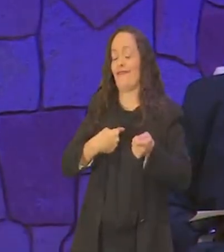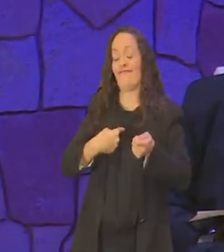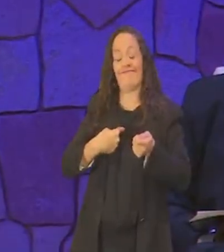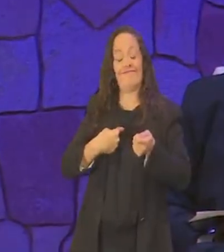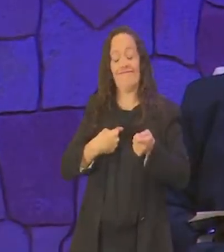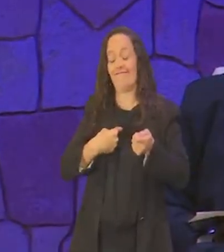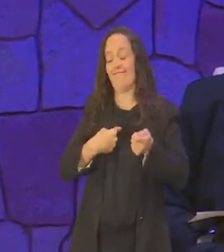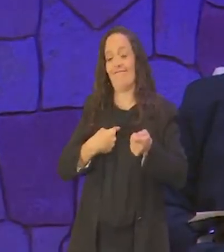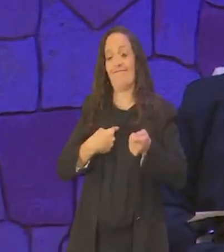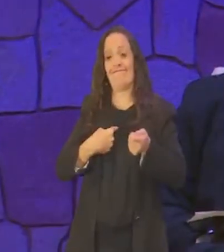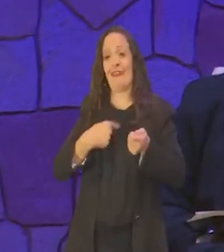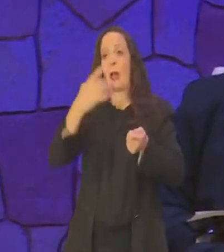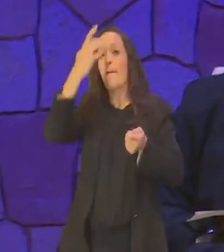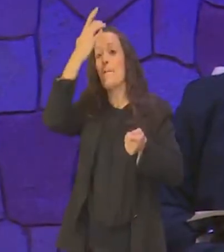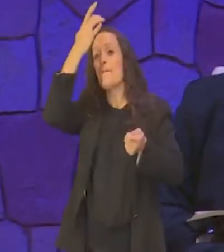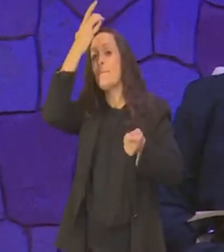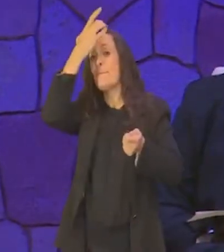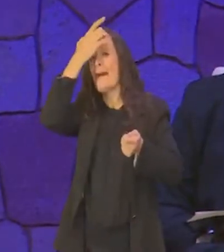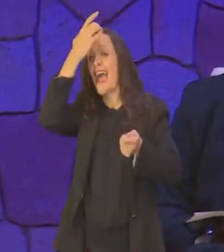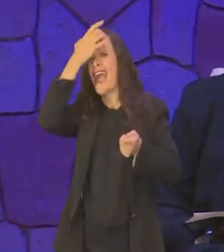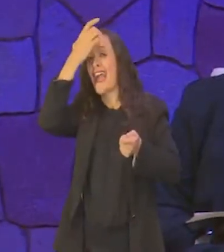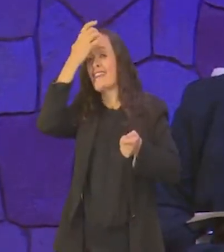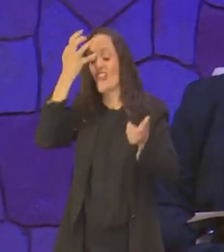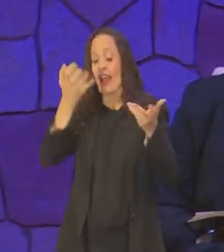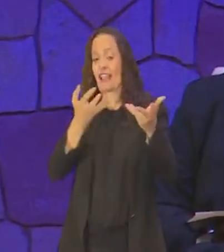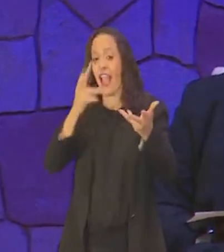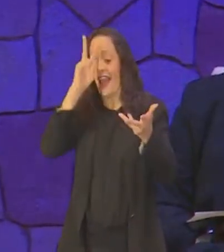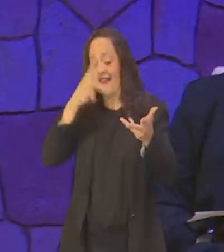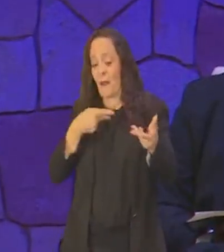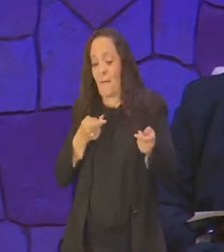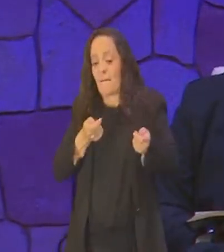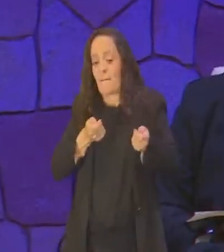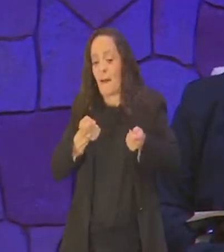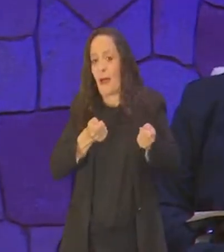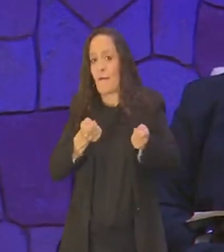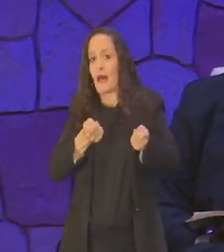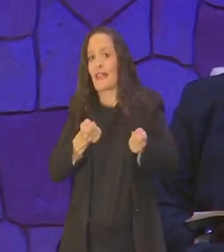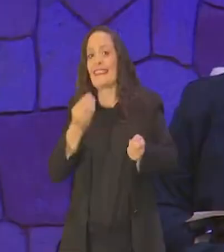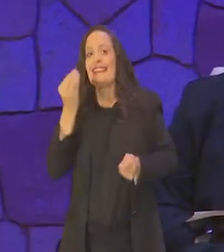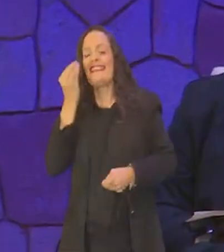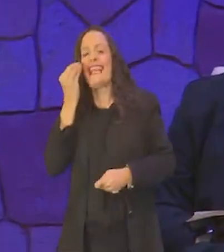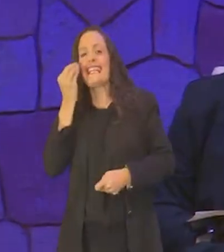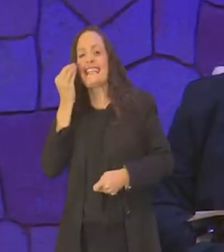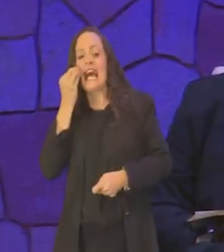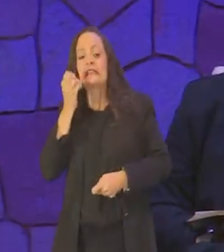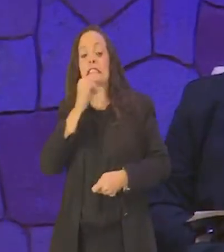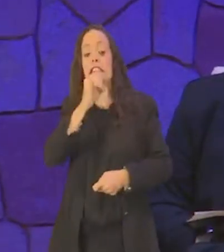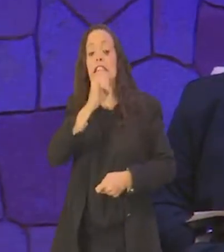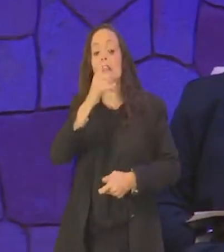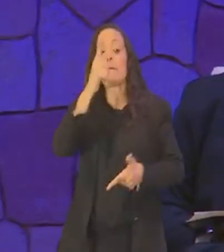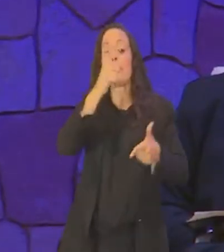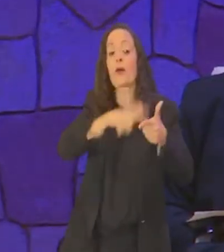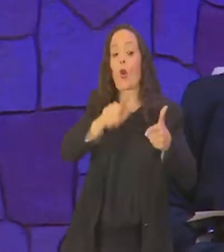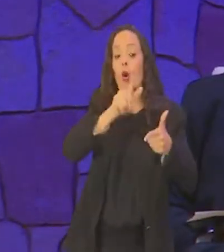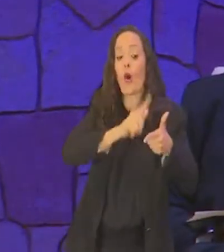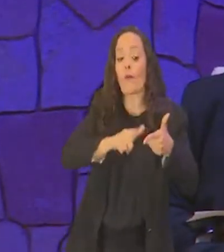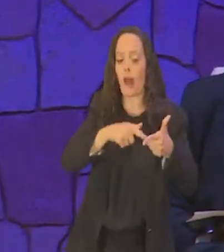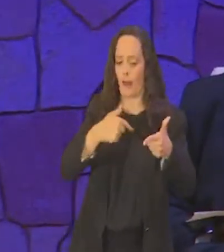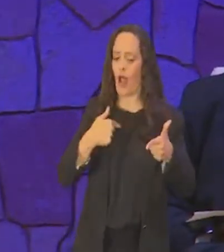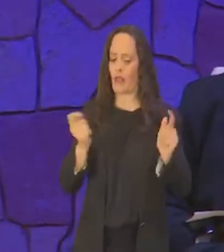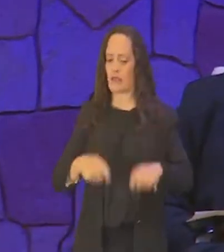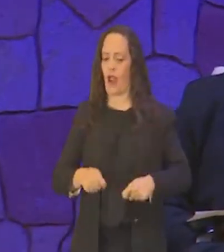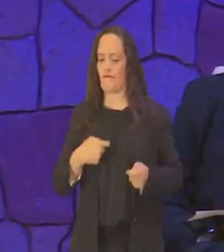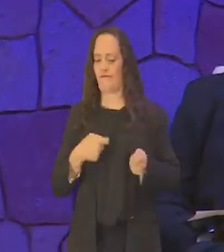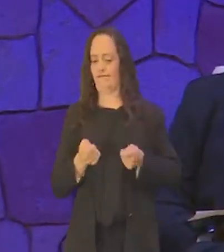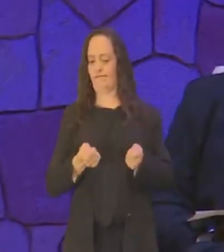ela quer nos preparar para o risco, quer nos preparar para as situações. Mas você